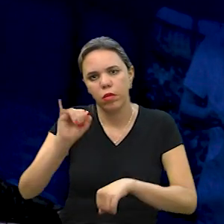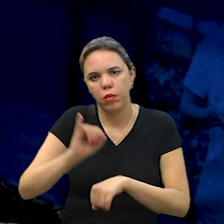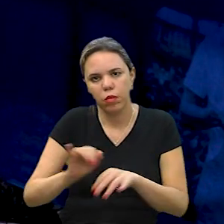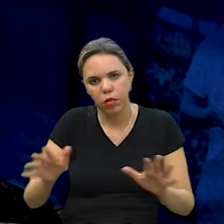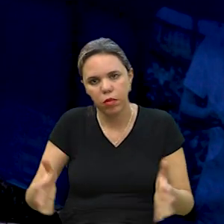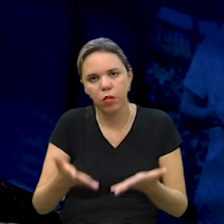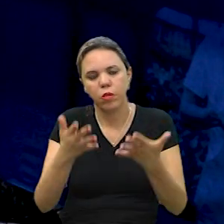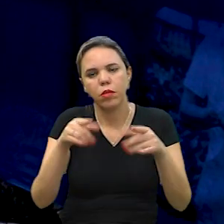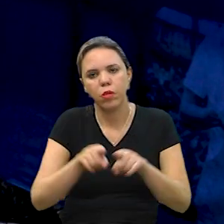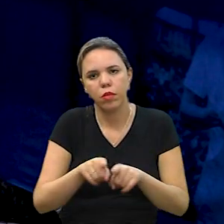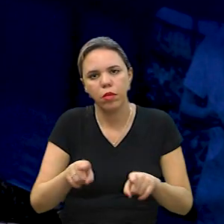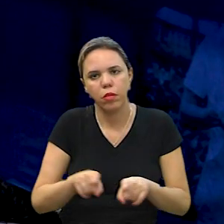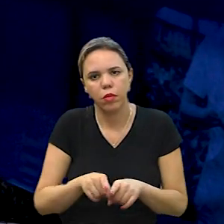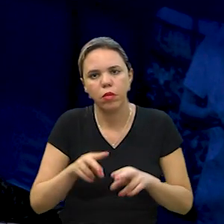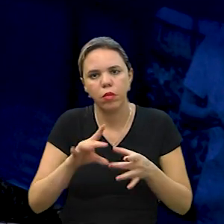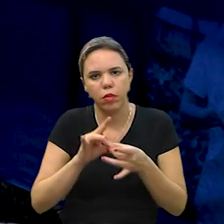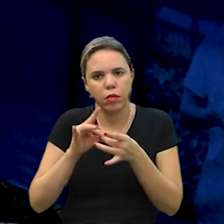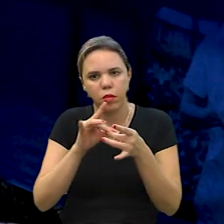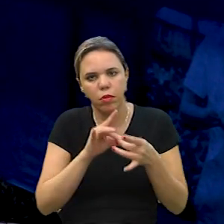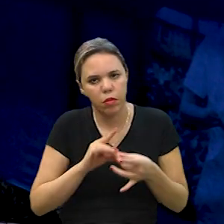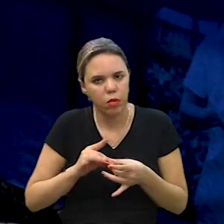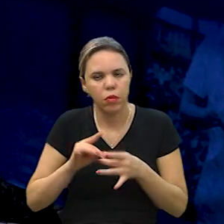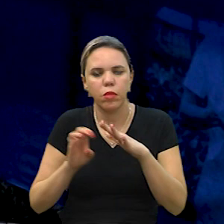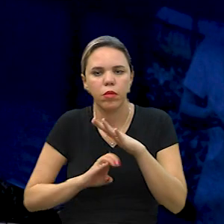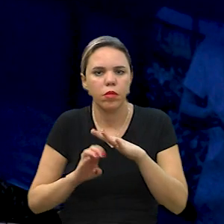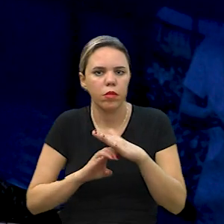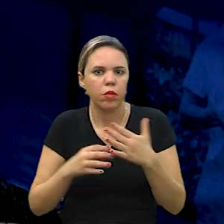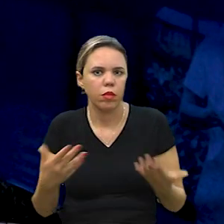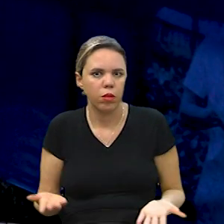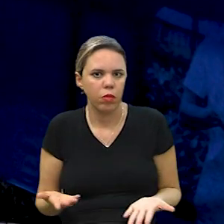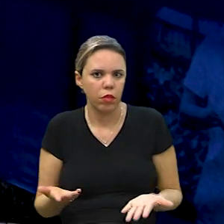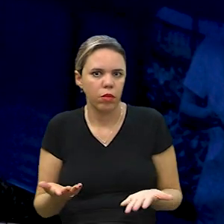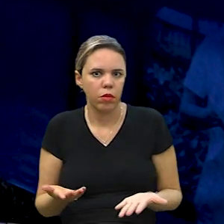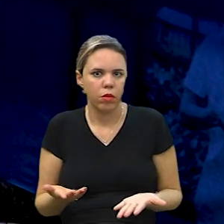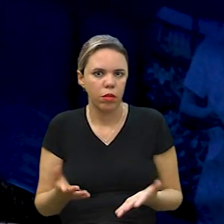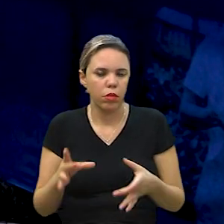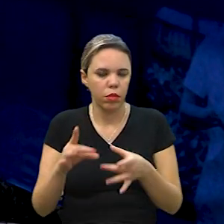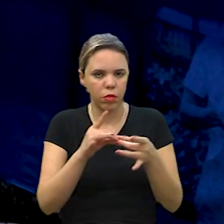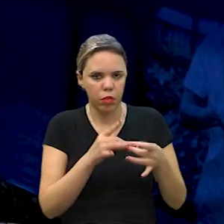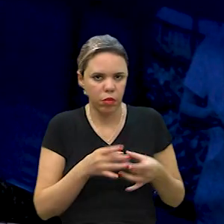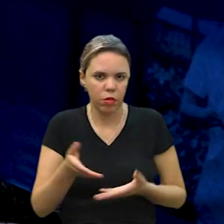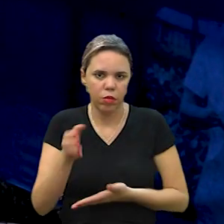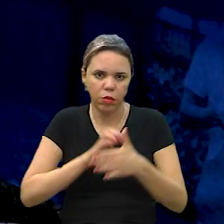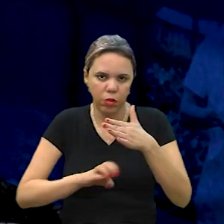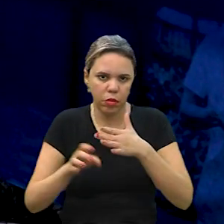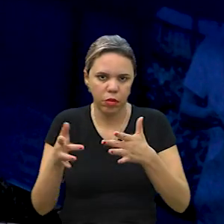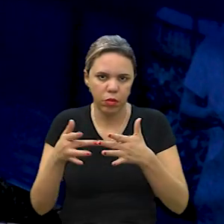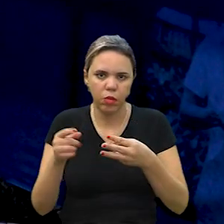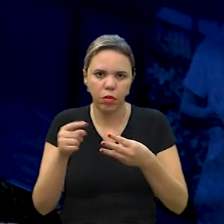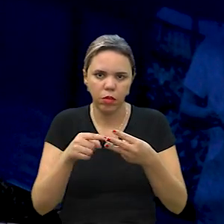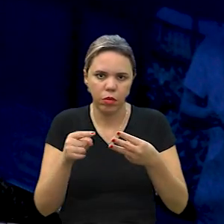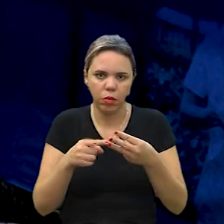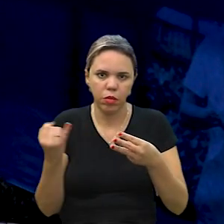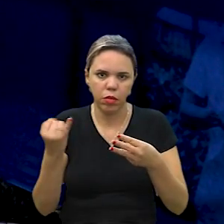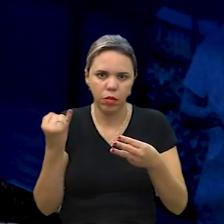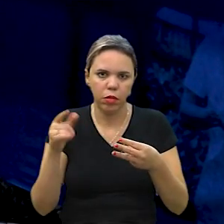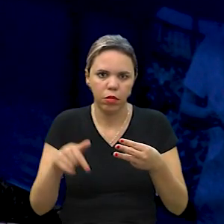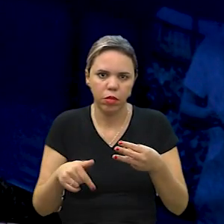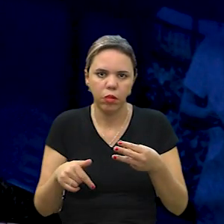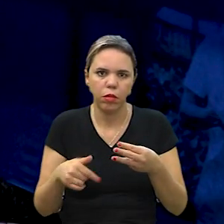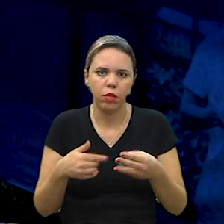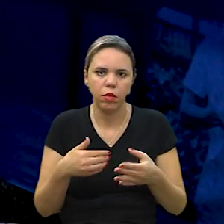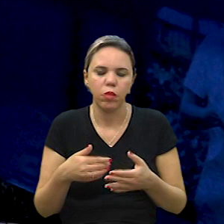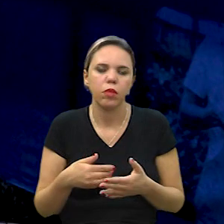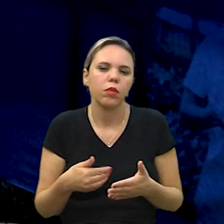Motivacional, estímulo, fortalecimento dessas organizações e parcerias, né? Parcerias é o terceiro elemento, e parcerias